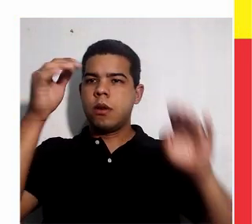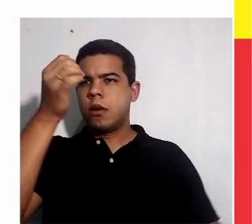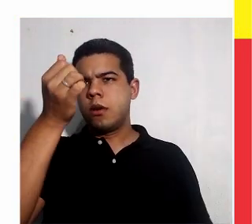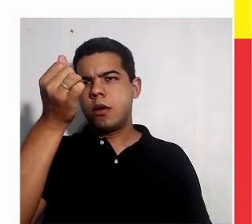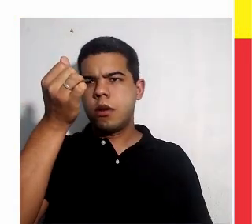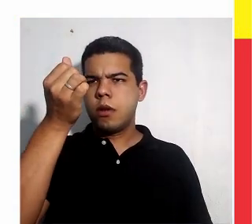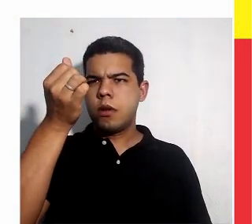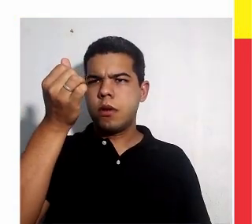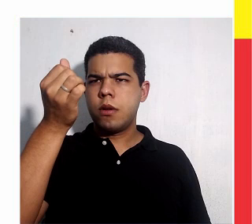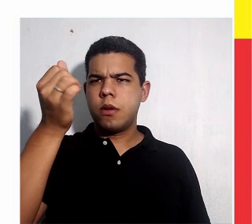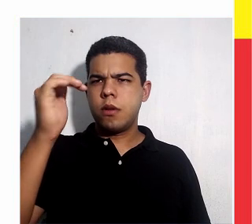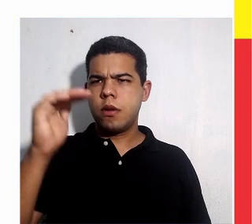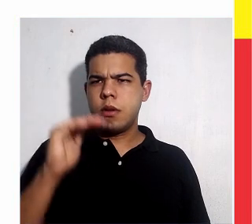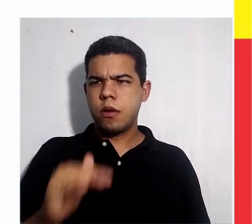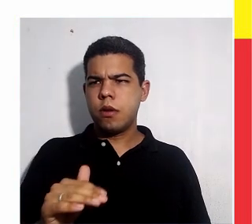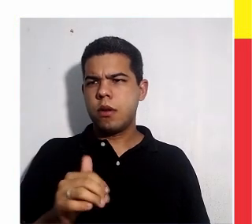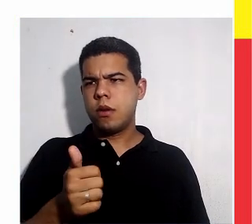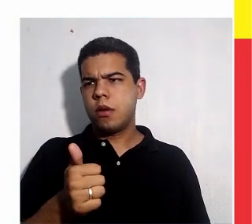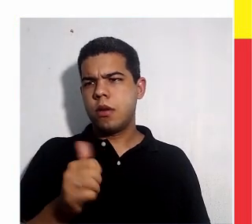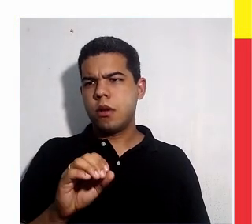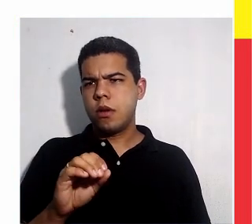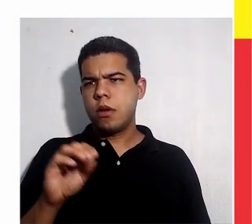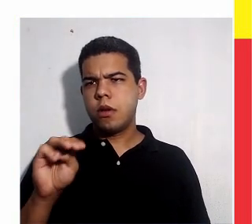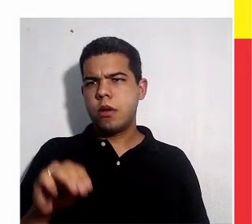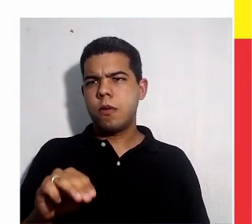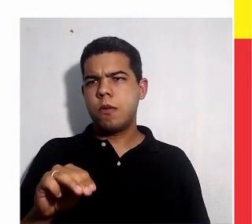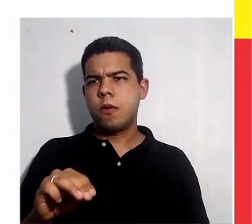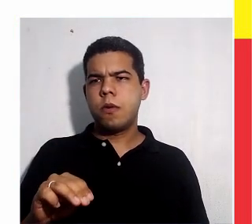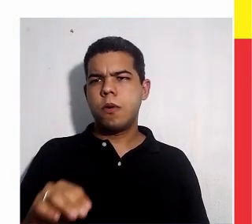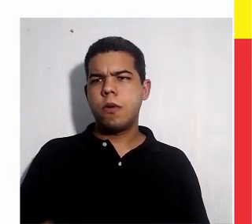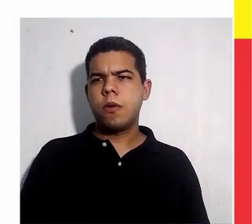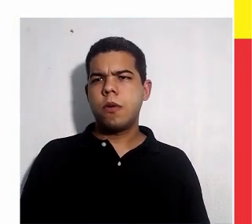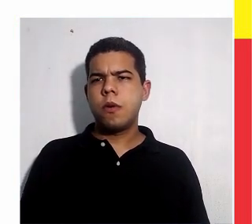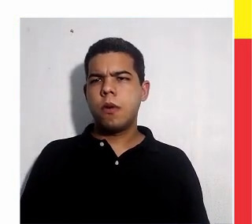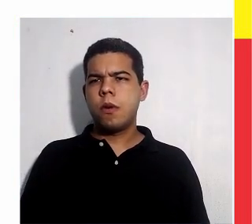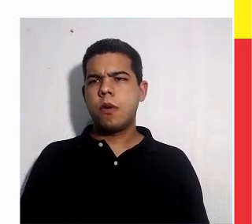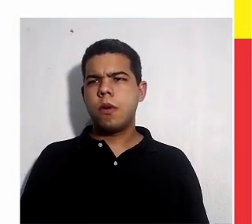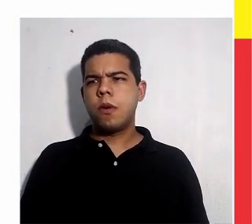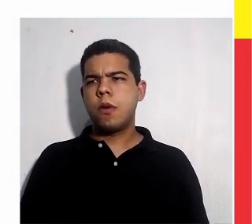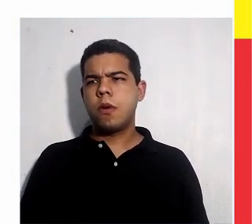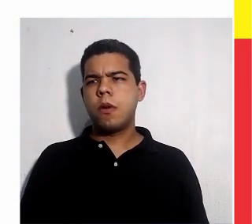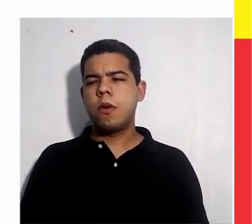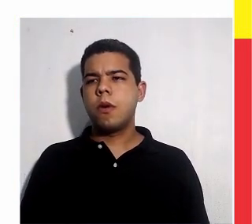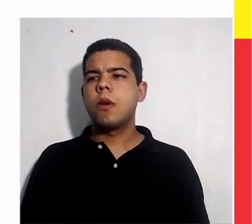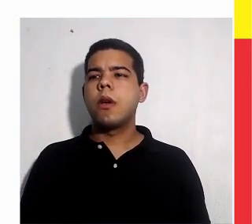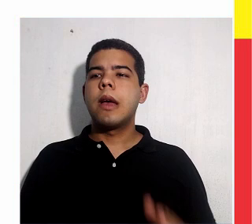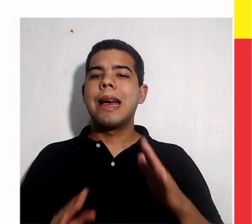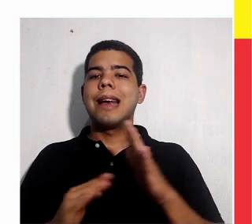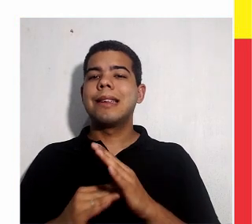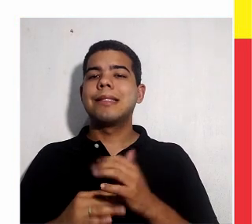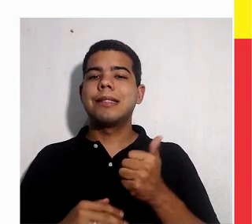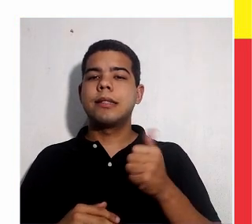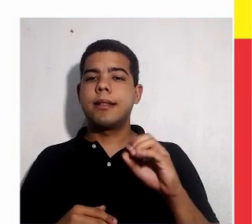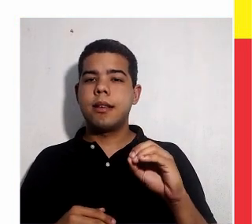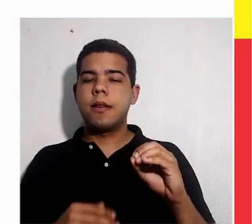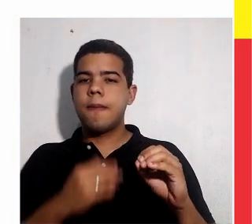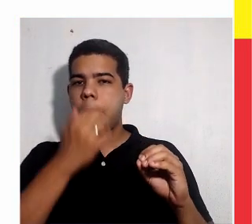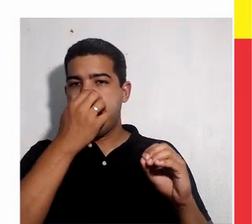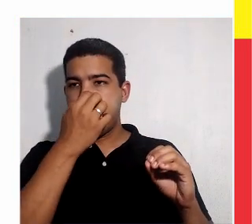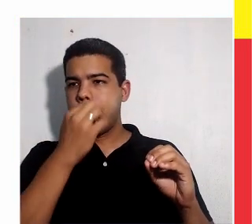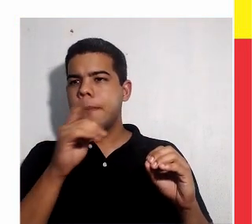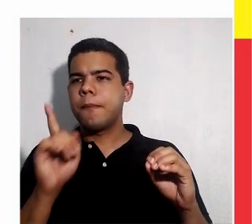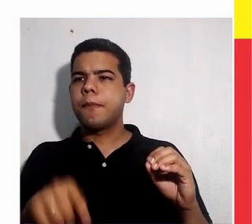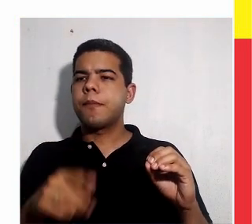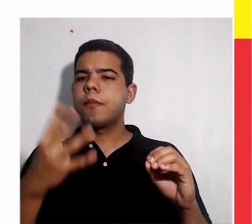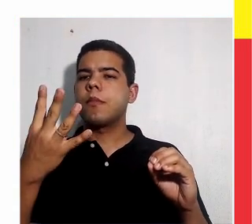metros, e você observar na parte inferior 10 metros o total, você consegue ver o que falta para chegar em 10, de 6 para